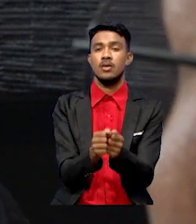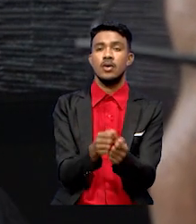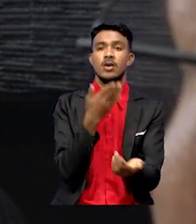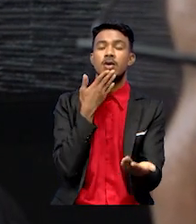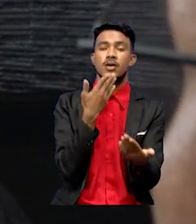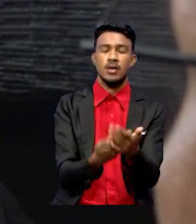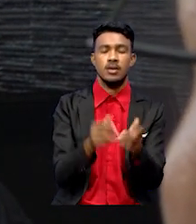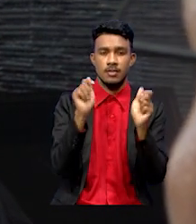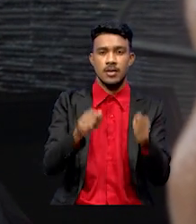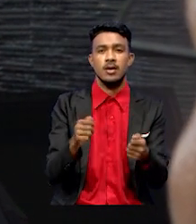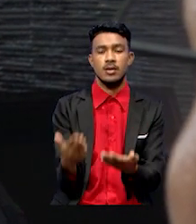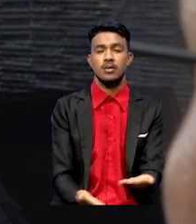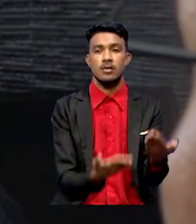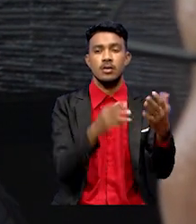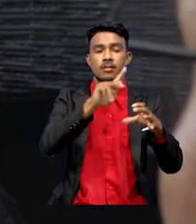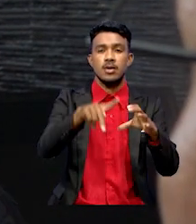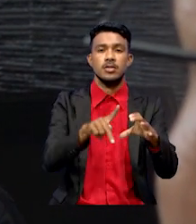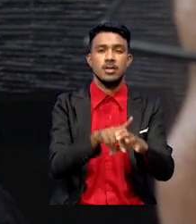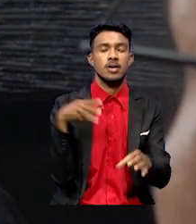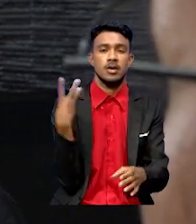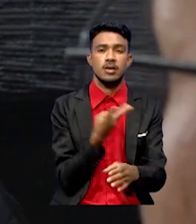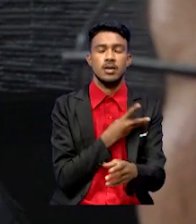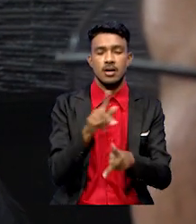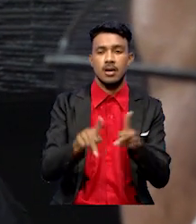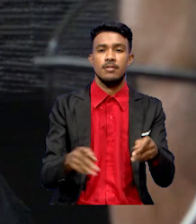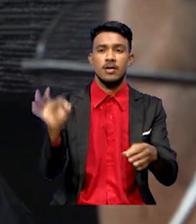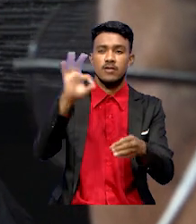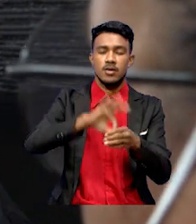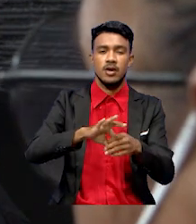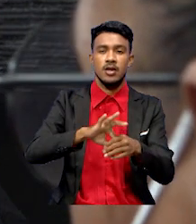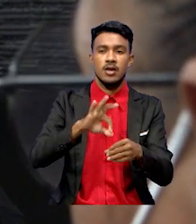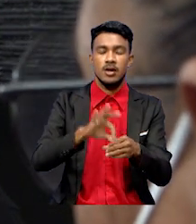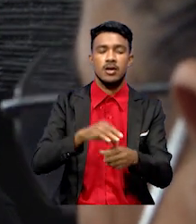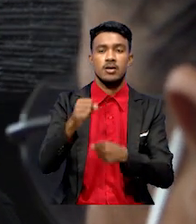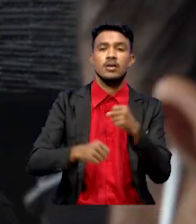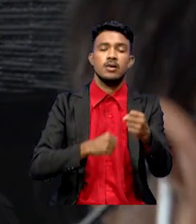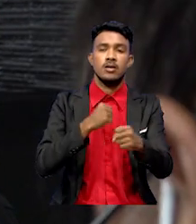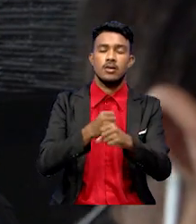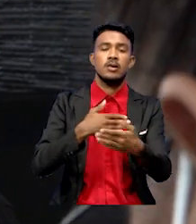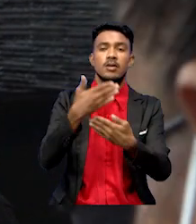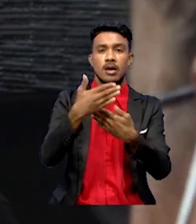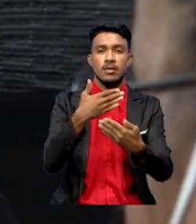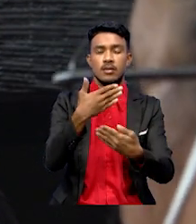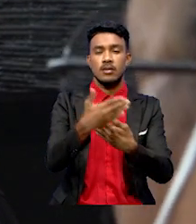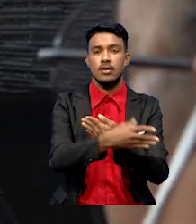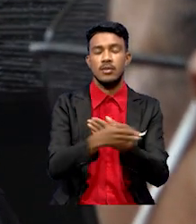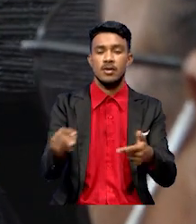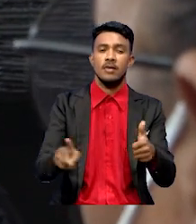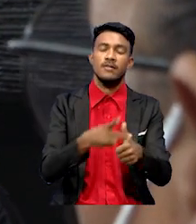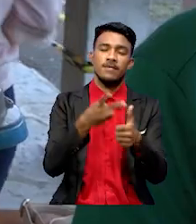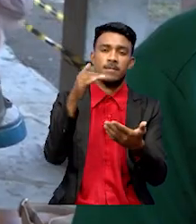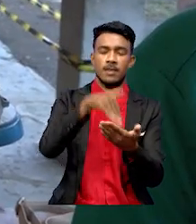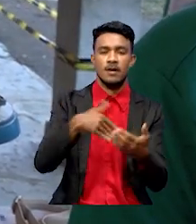dar garante a participação e também a eleitores ser a eleição ser a turma, especialmente vai a segunda volta que